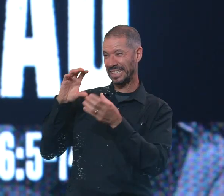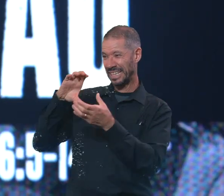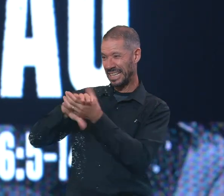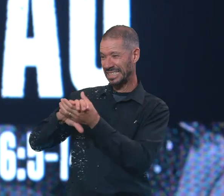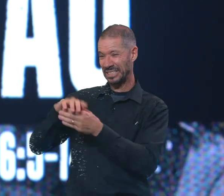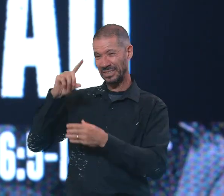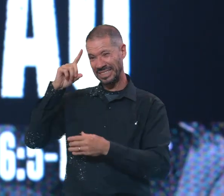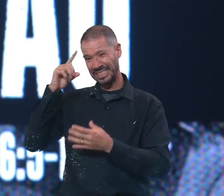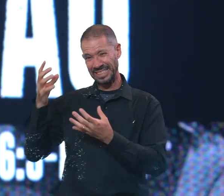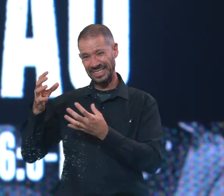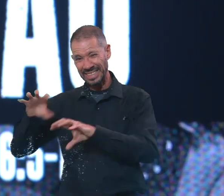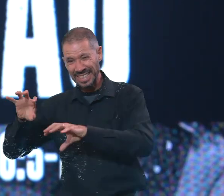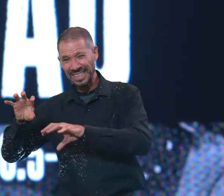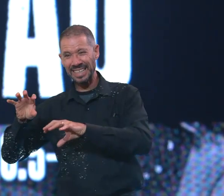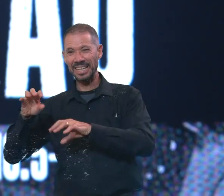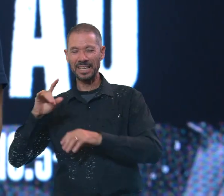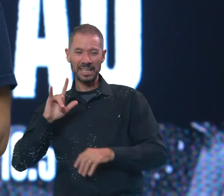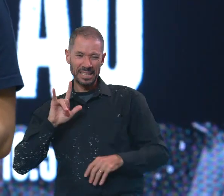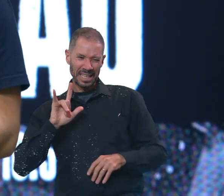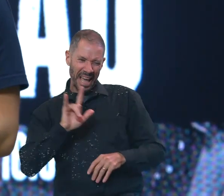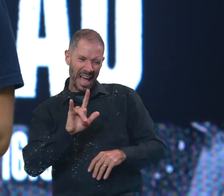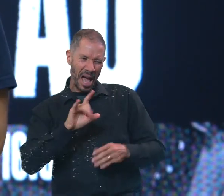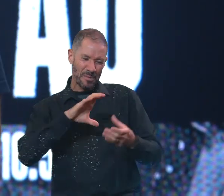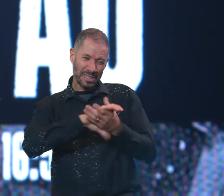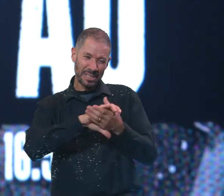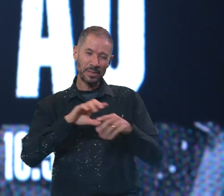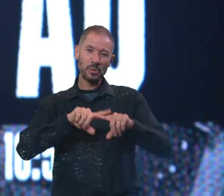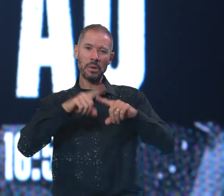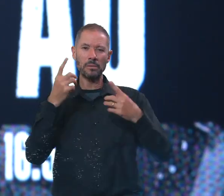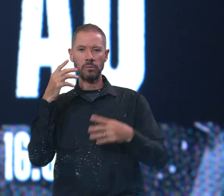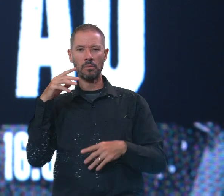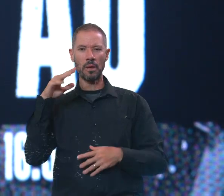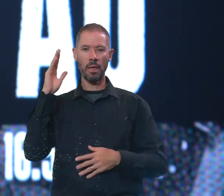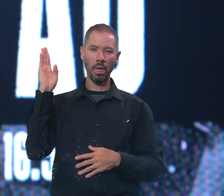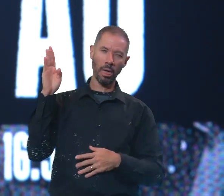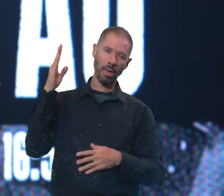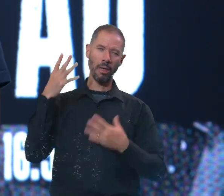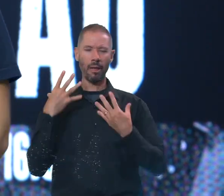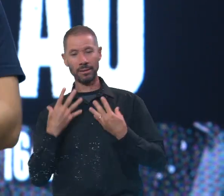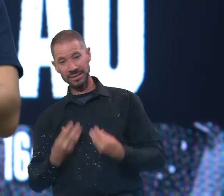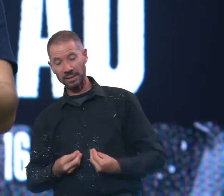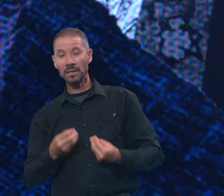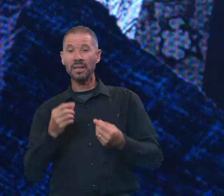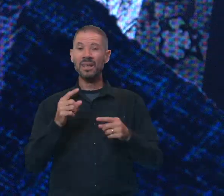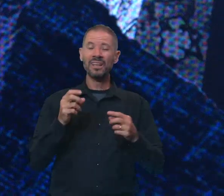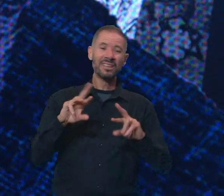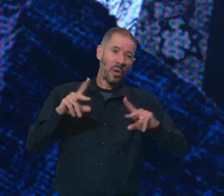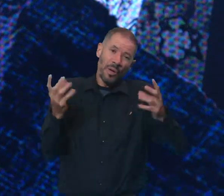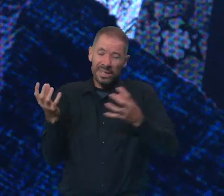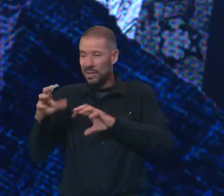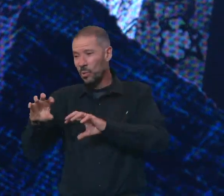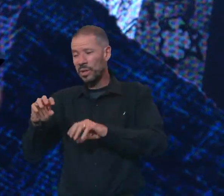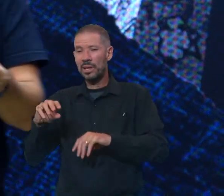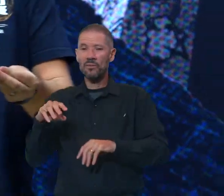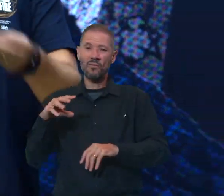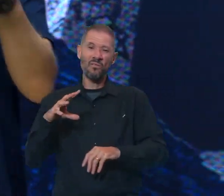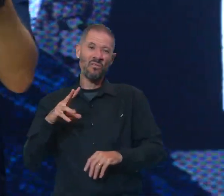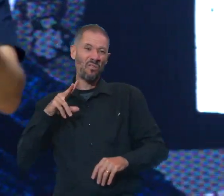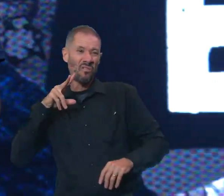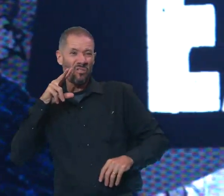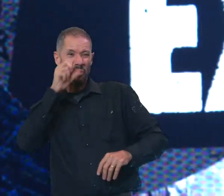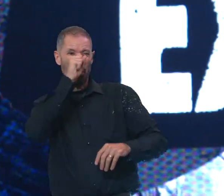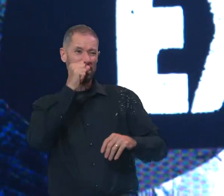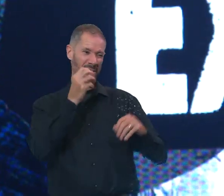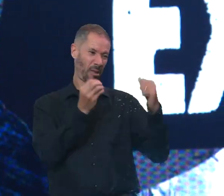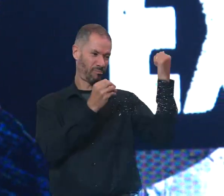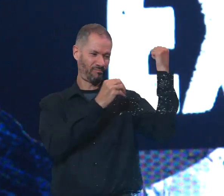naquele dia. Por mais que eu ame fazer casamentos, porque eu estava exausto. Não é que eu não queria fazer o casamento, eu não tinha forças para